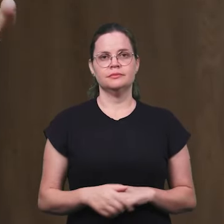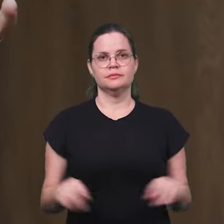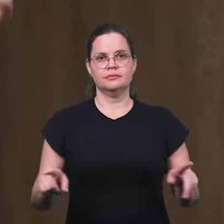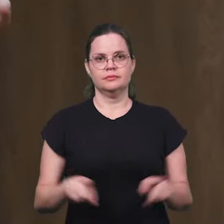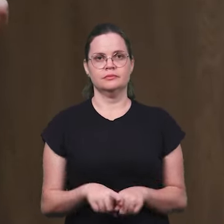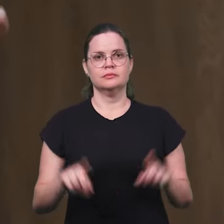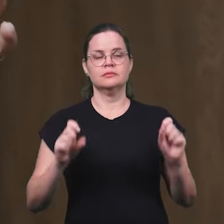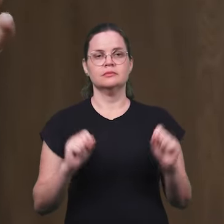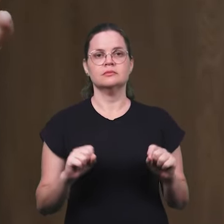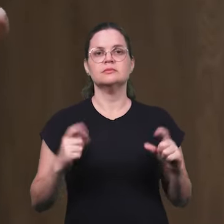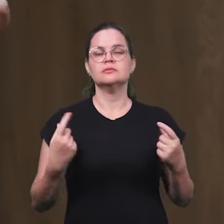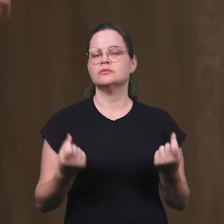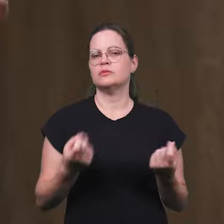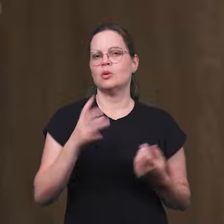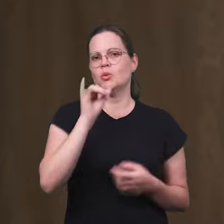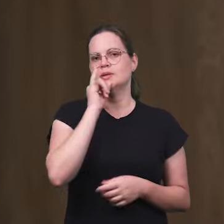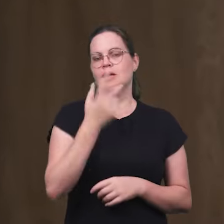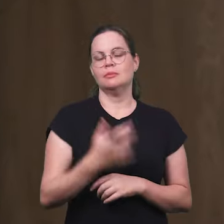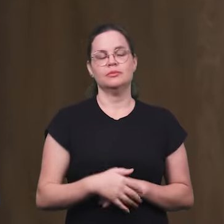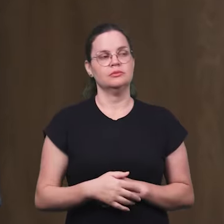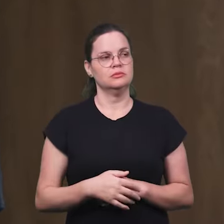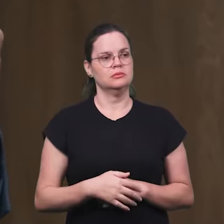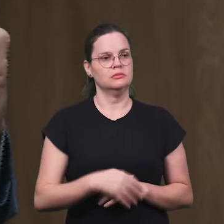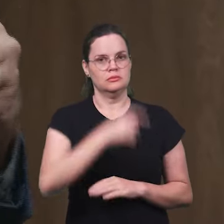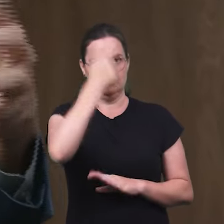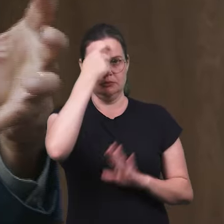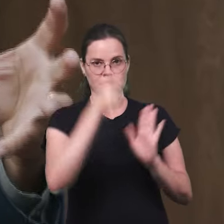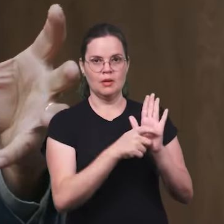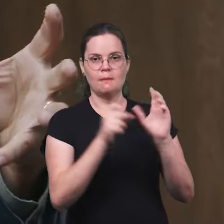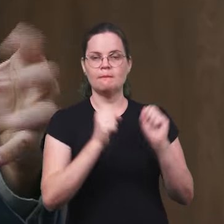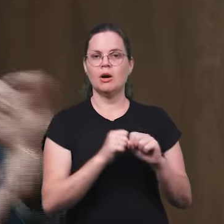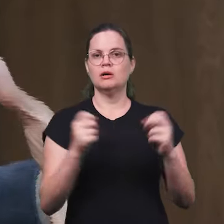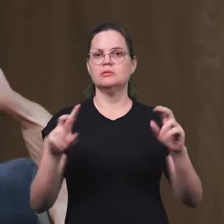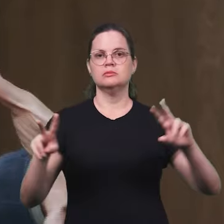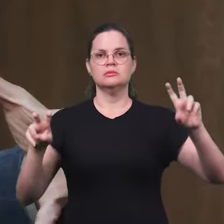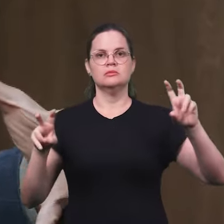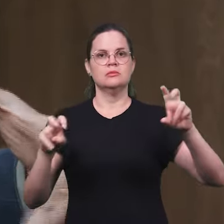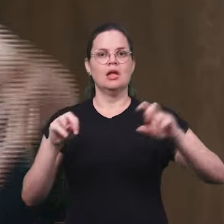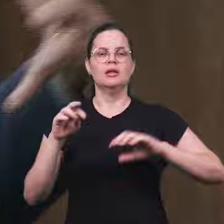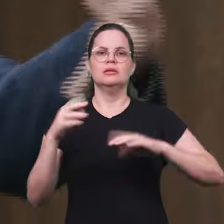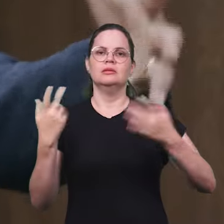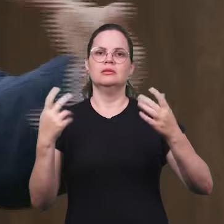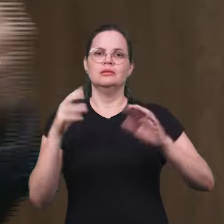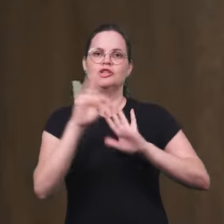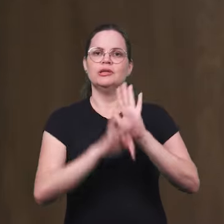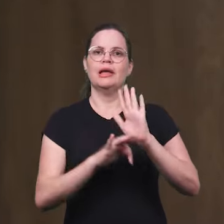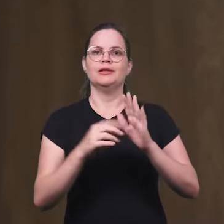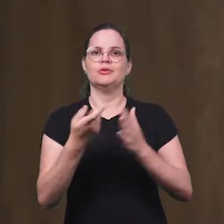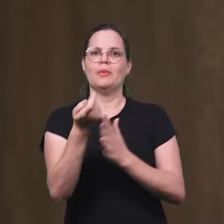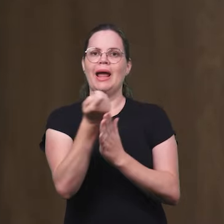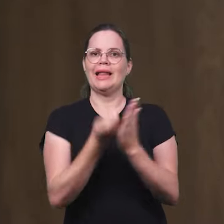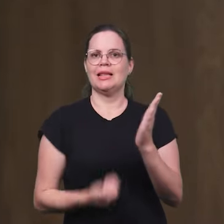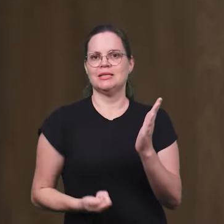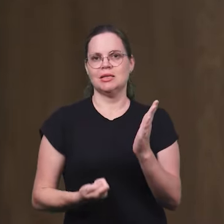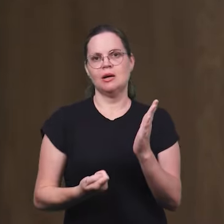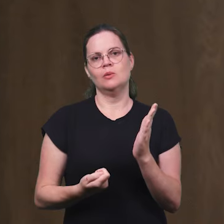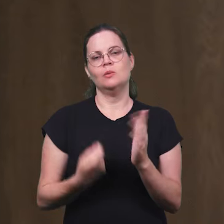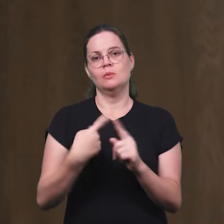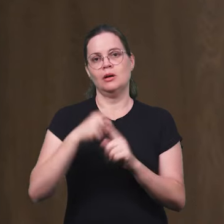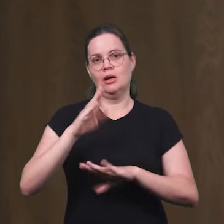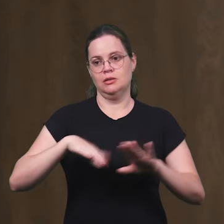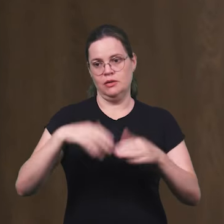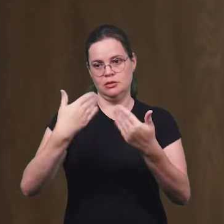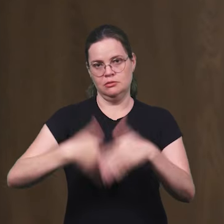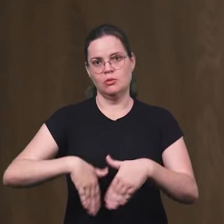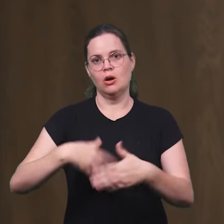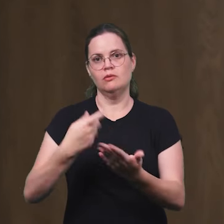fechar aqui, ela pode fazer até, por exemplo, criar sugestões de questões discursivas, temas de redação, que às vezes é cobrado